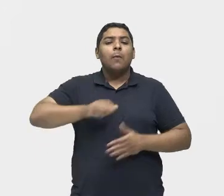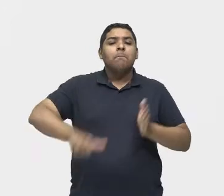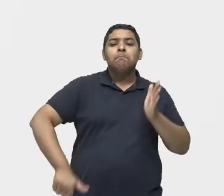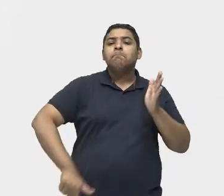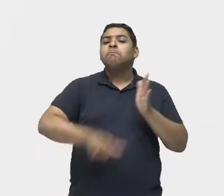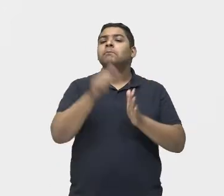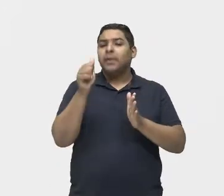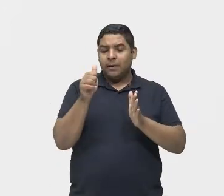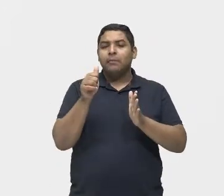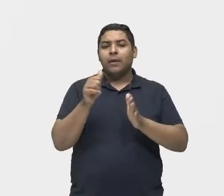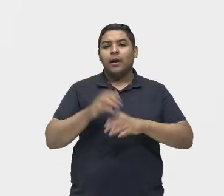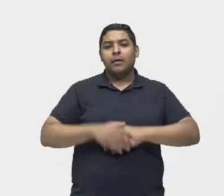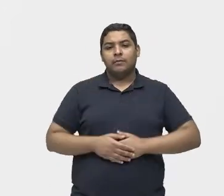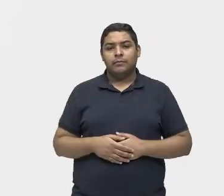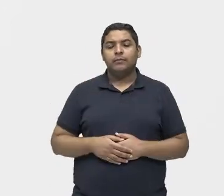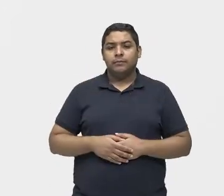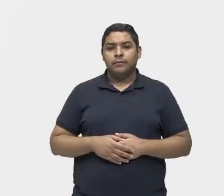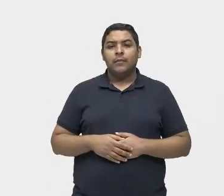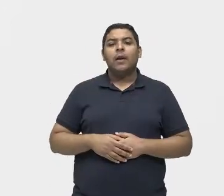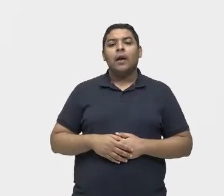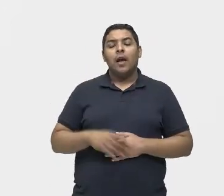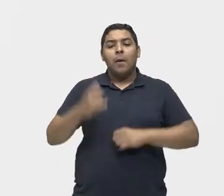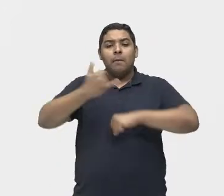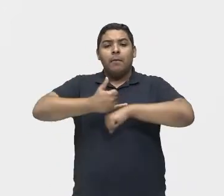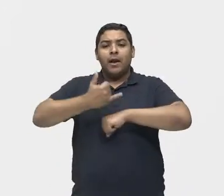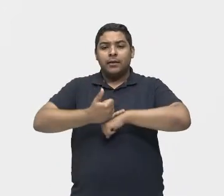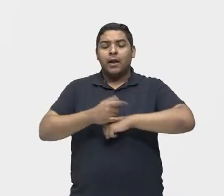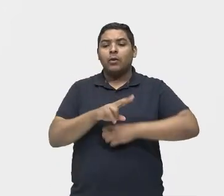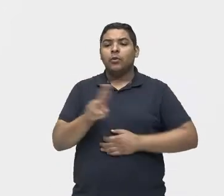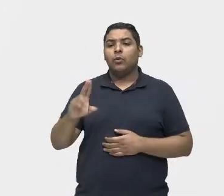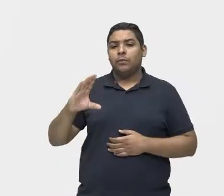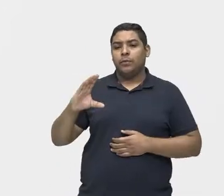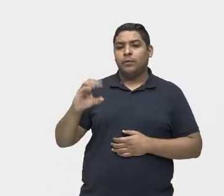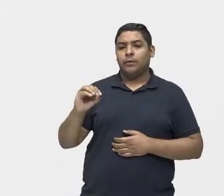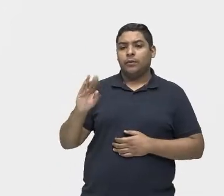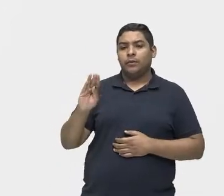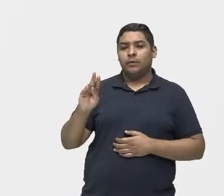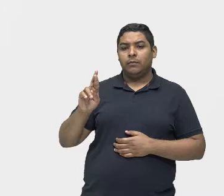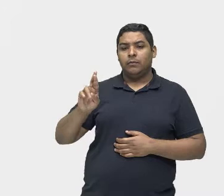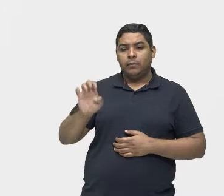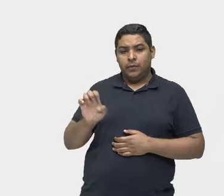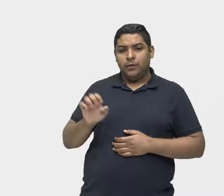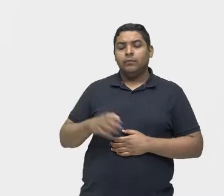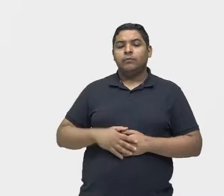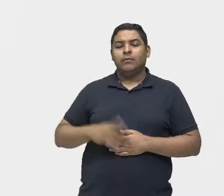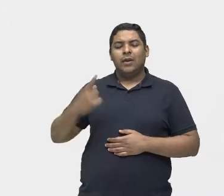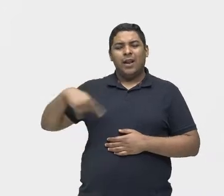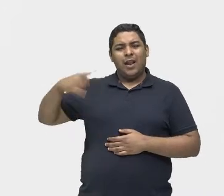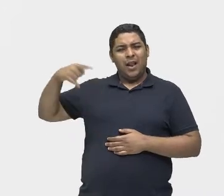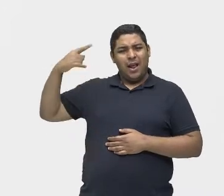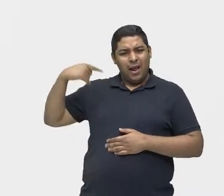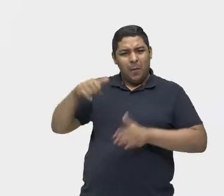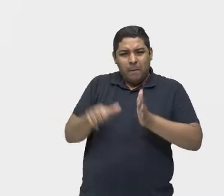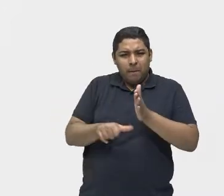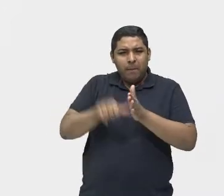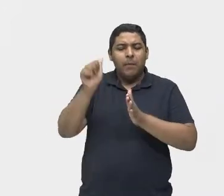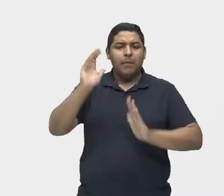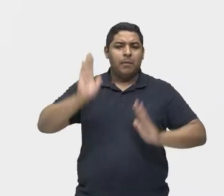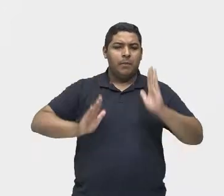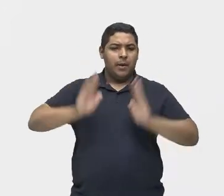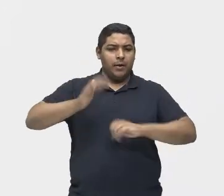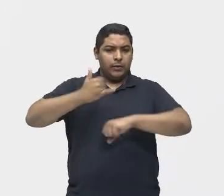né? Metal utilizado foi o cobre. Aonde que nós estamos falando isso? Do primeiro, né? Do período